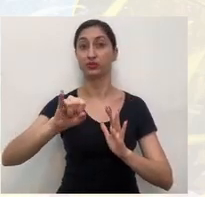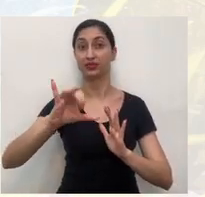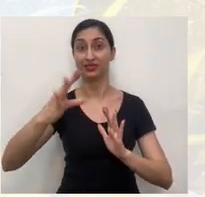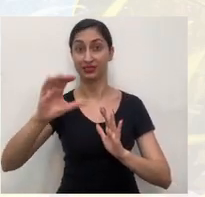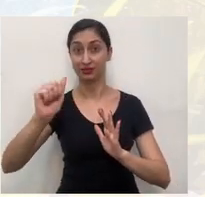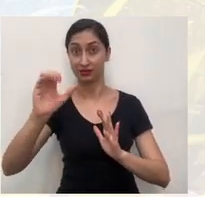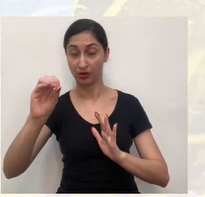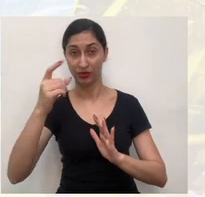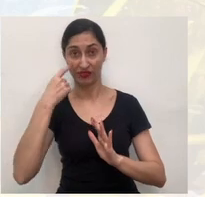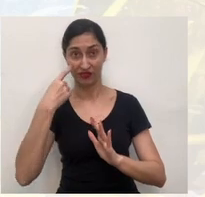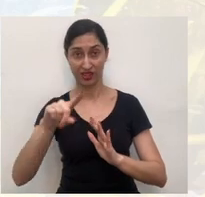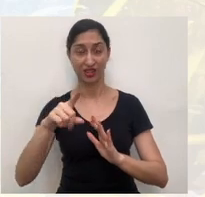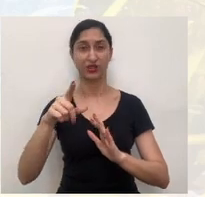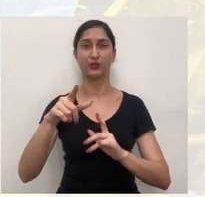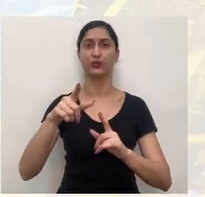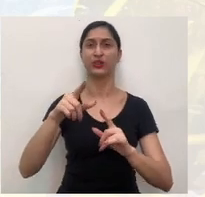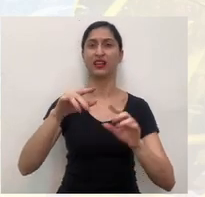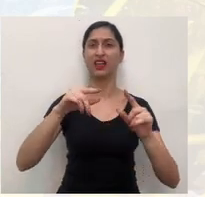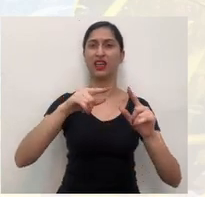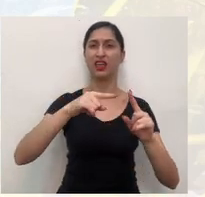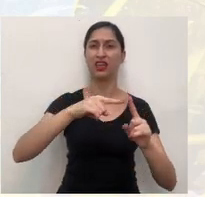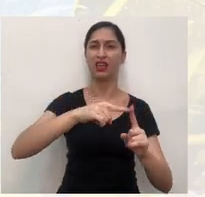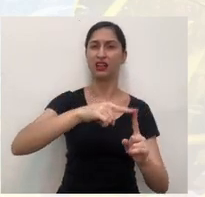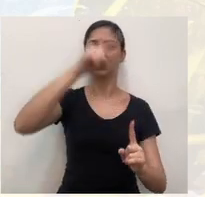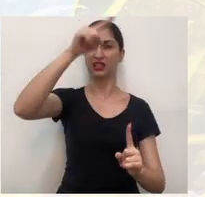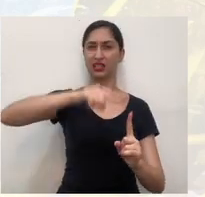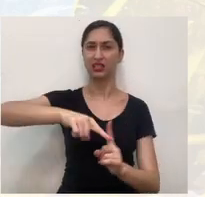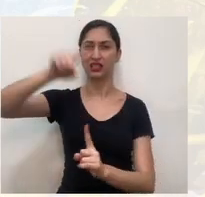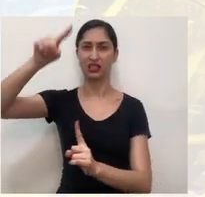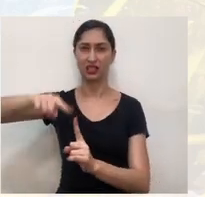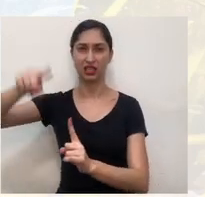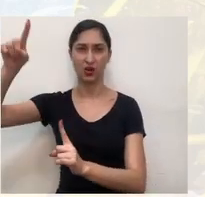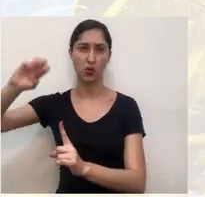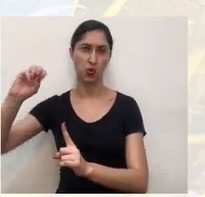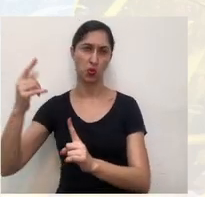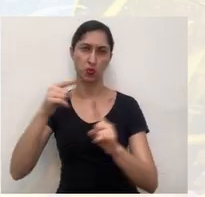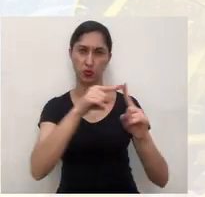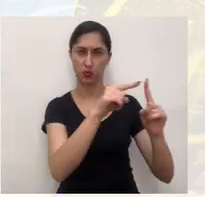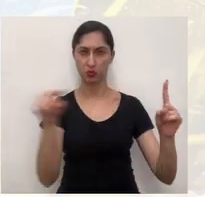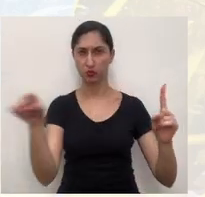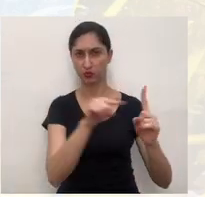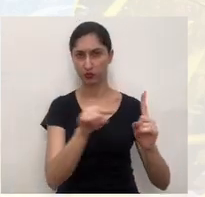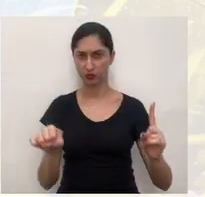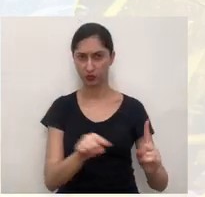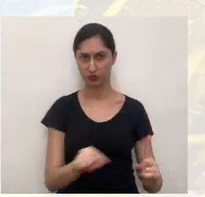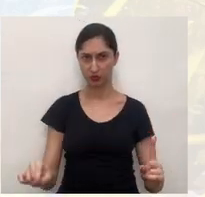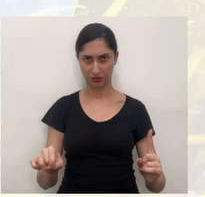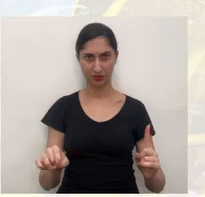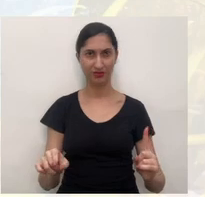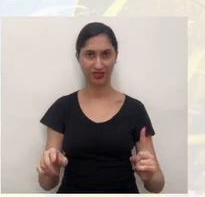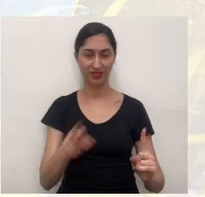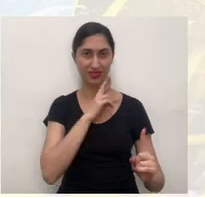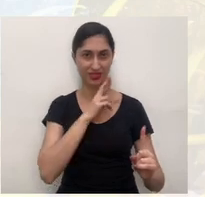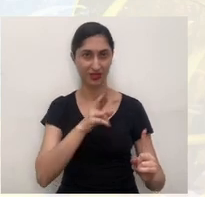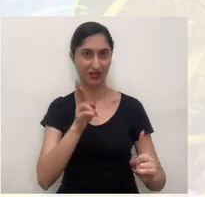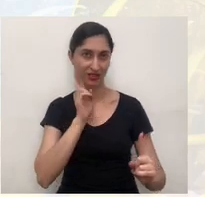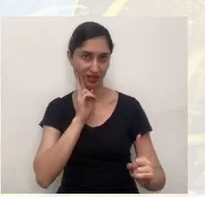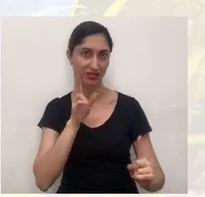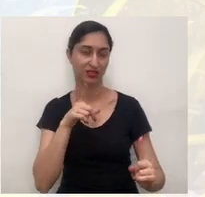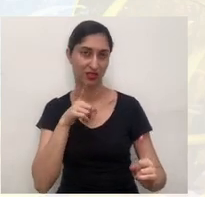linhas que são ortogonais e perpendiculares ou paralelas ao restaurante nascem do